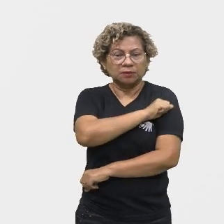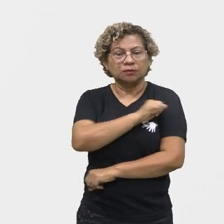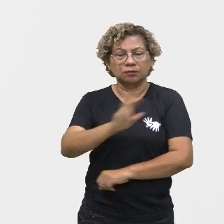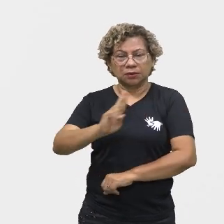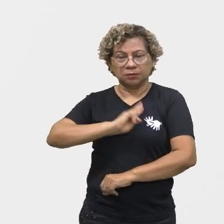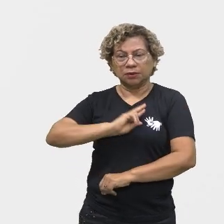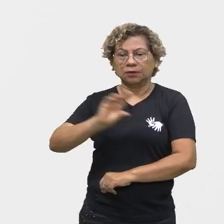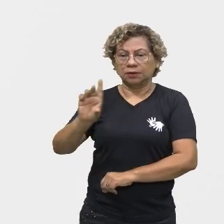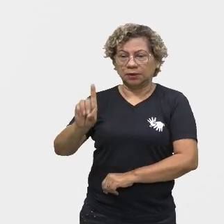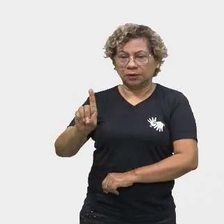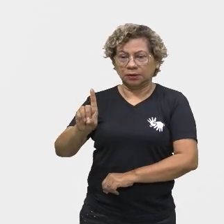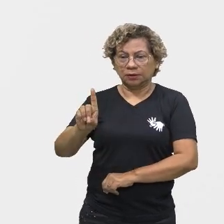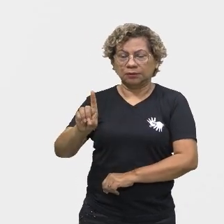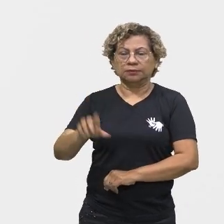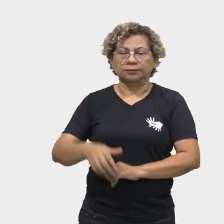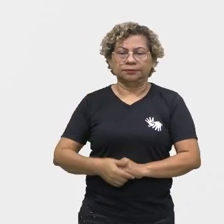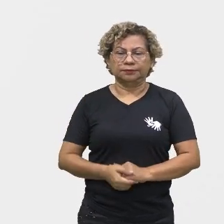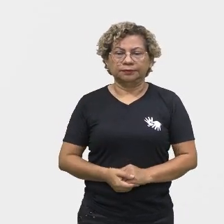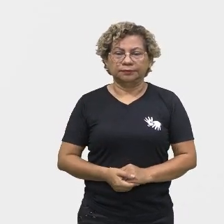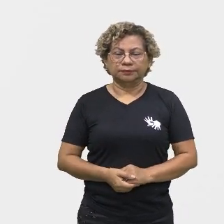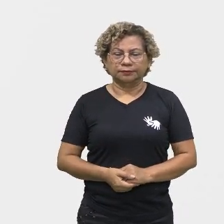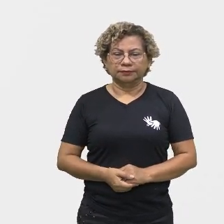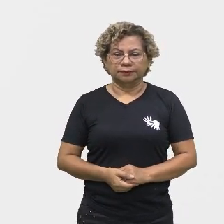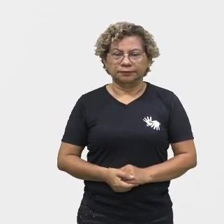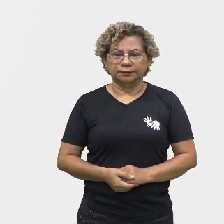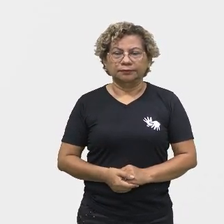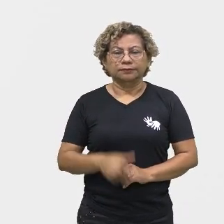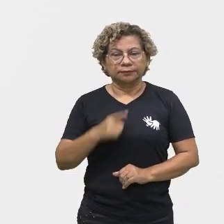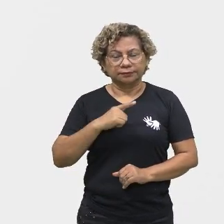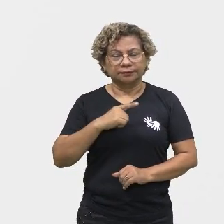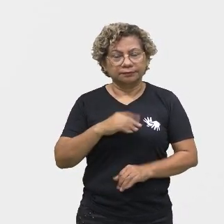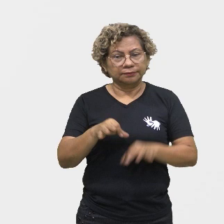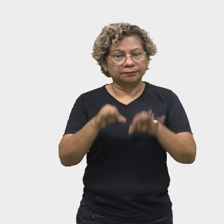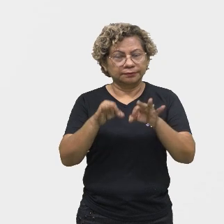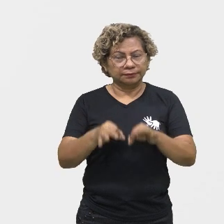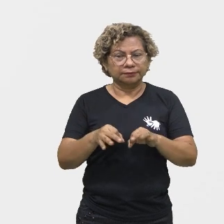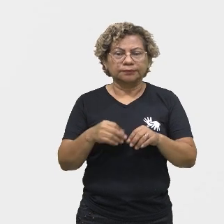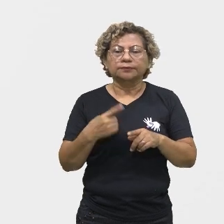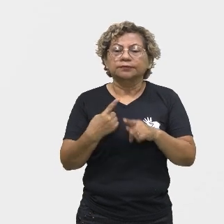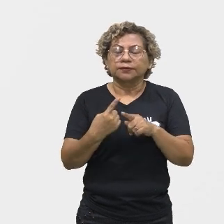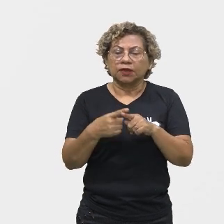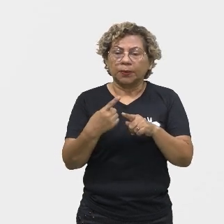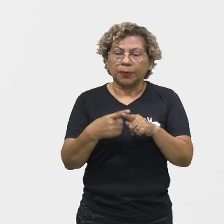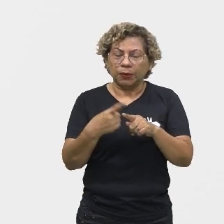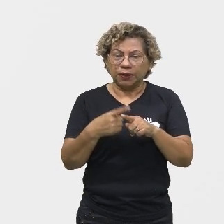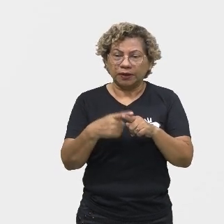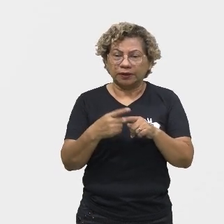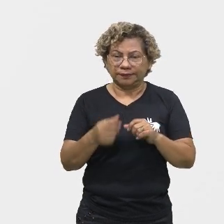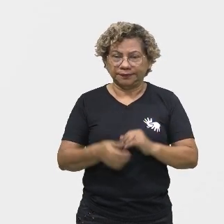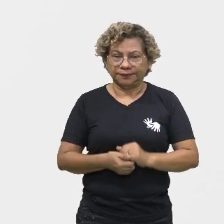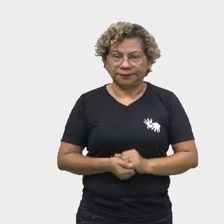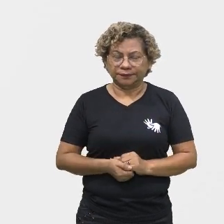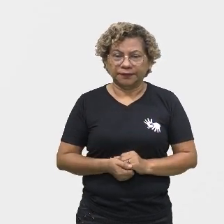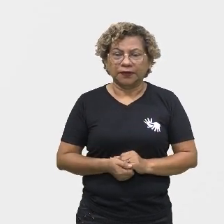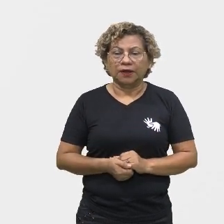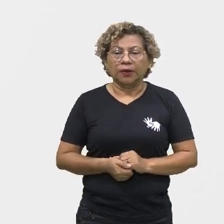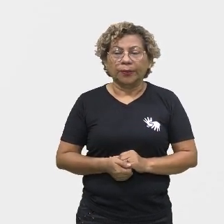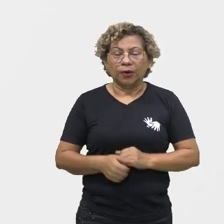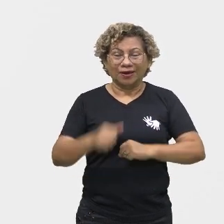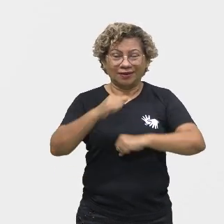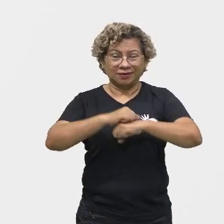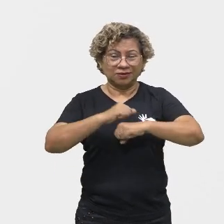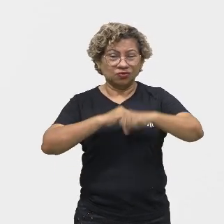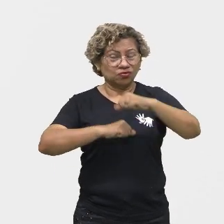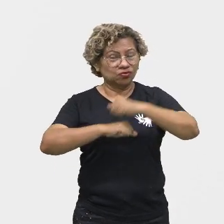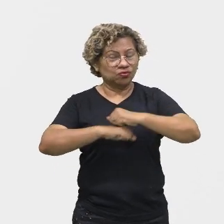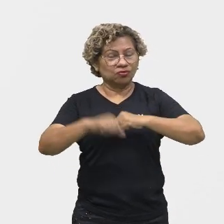Então, nós temos aí, né, na letra D, a resposta correta. Por quê, gente? Olha só, nós temos a estrutura correta.